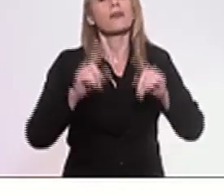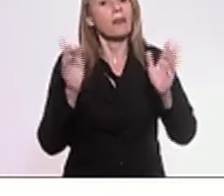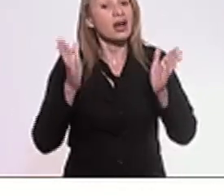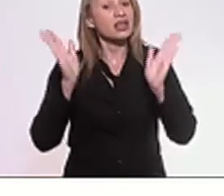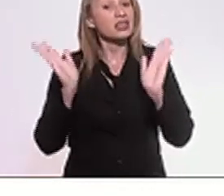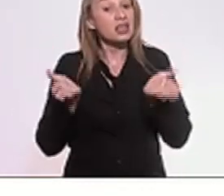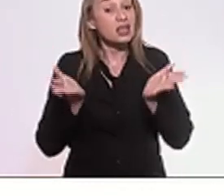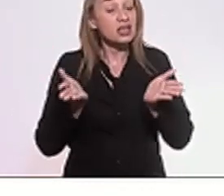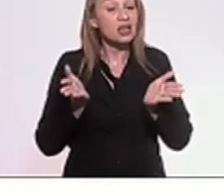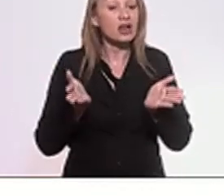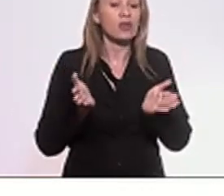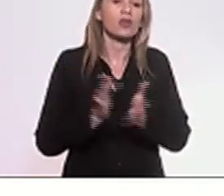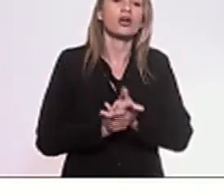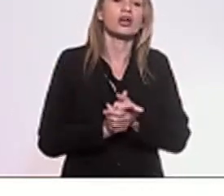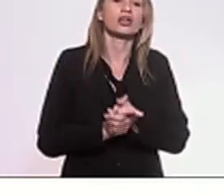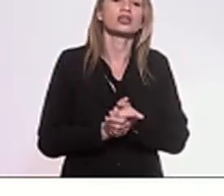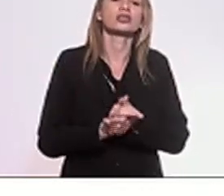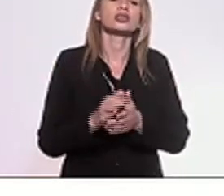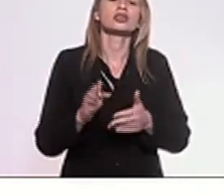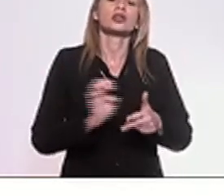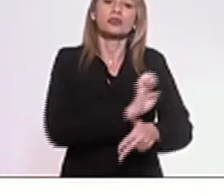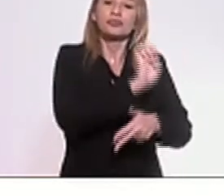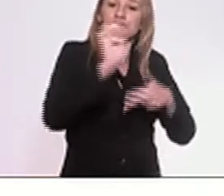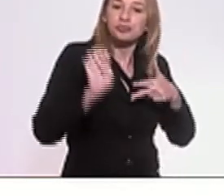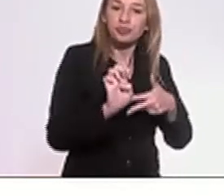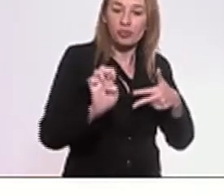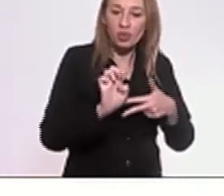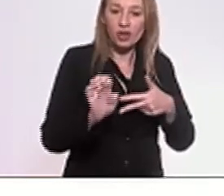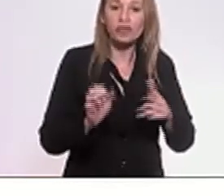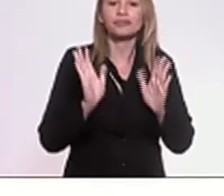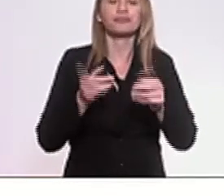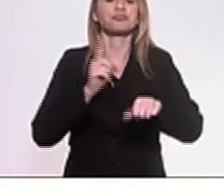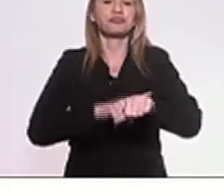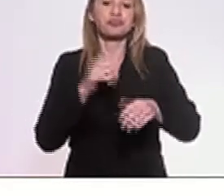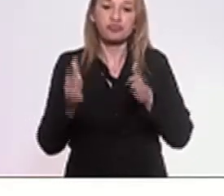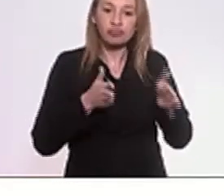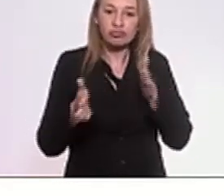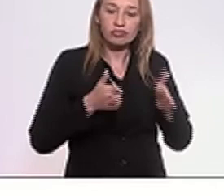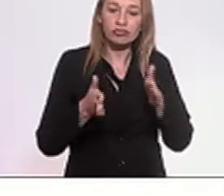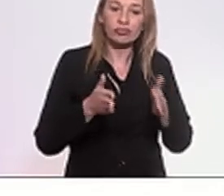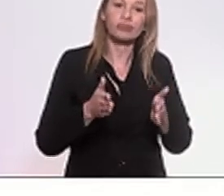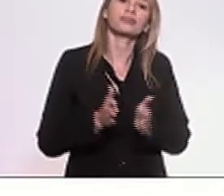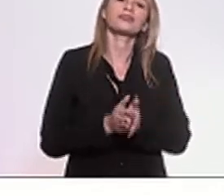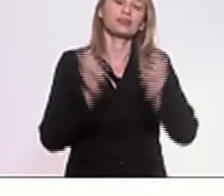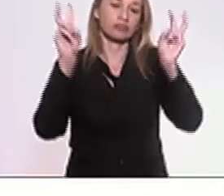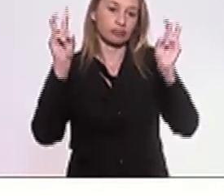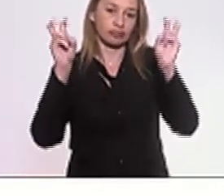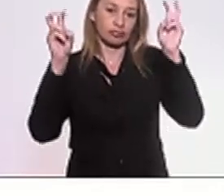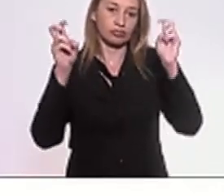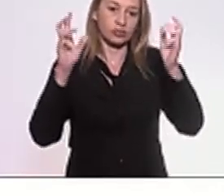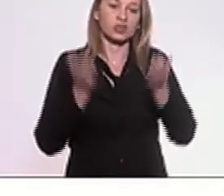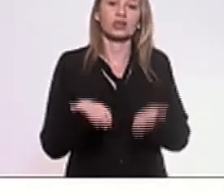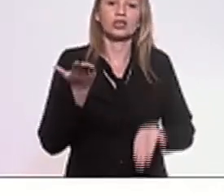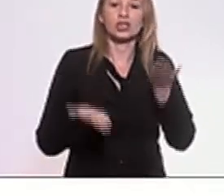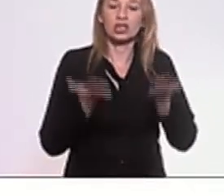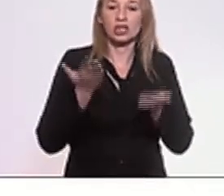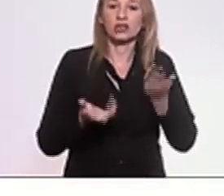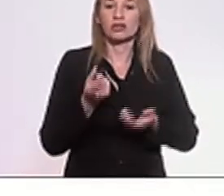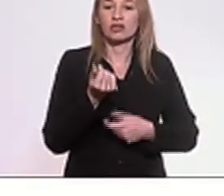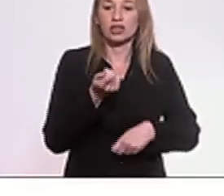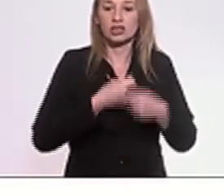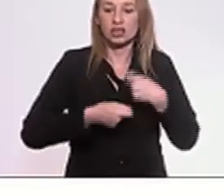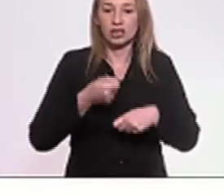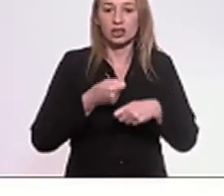é uma prerrogativa do Poder Legislativo. Assim como fixar o prazo, também tratar da questão do equilíbrio financeiro do